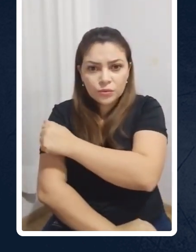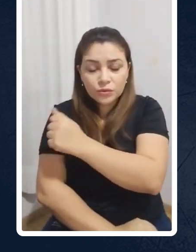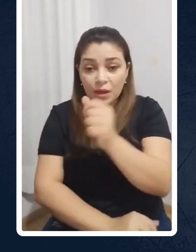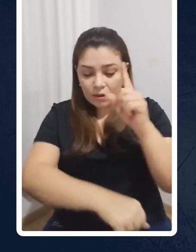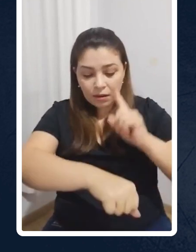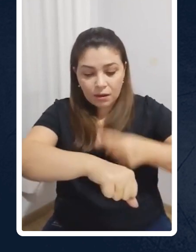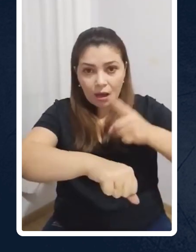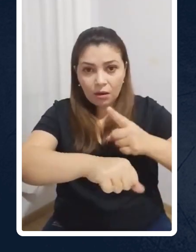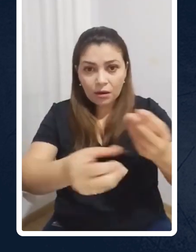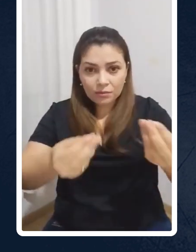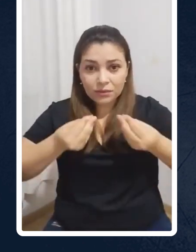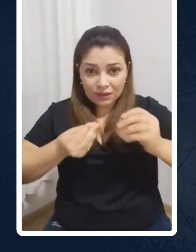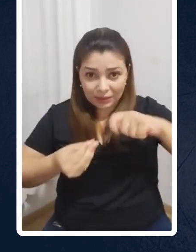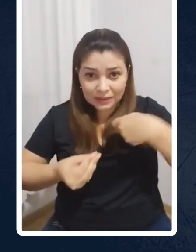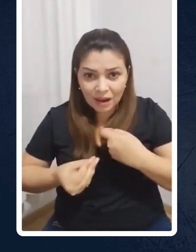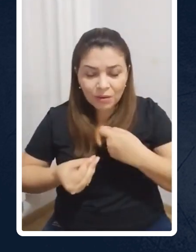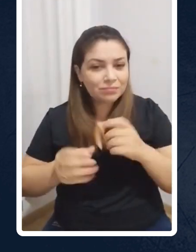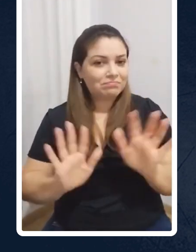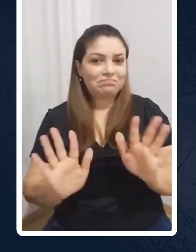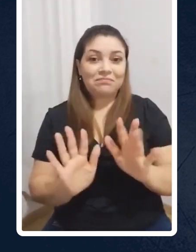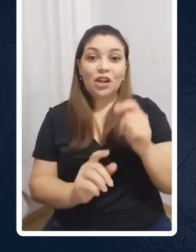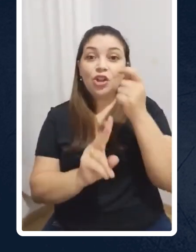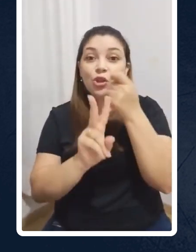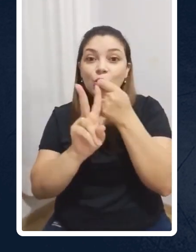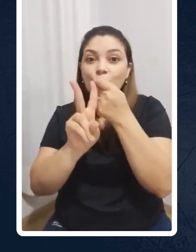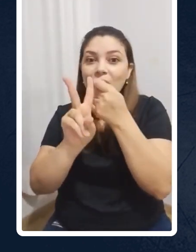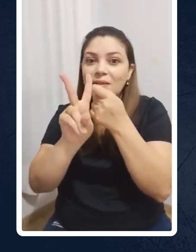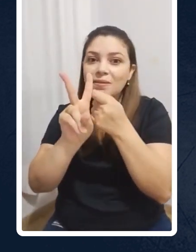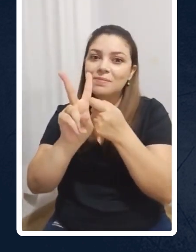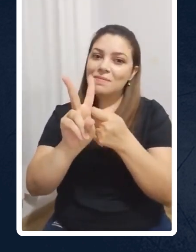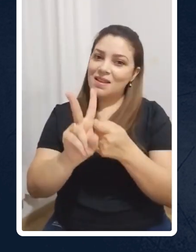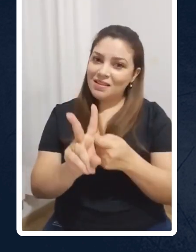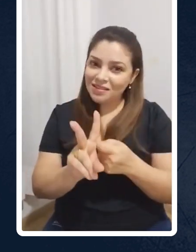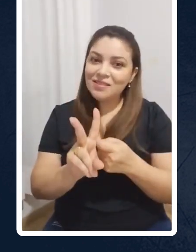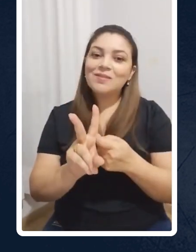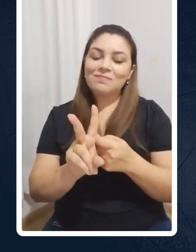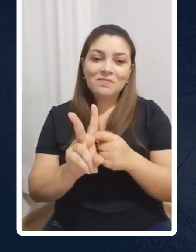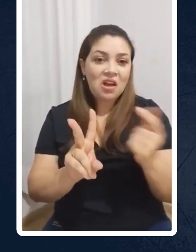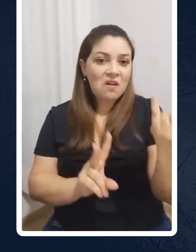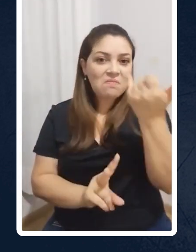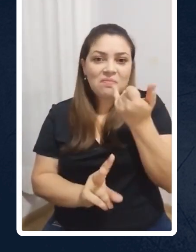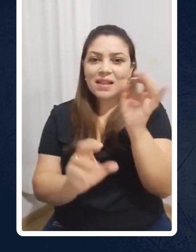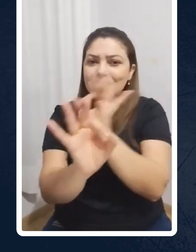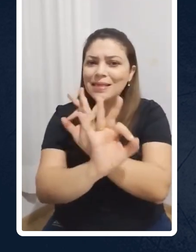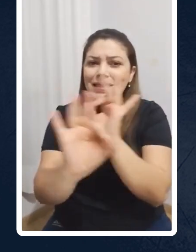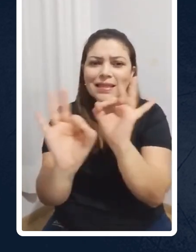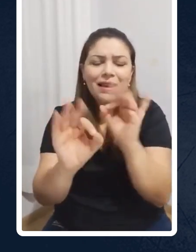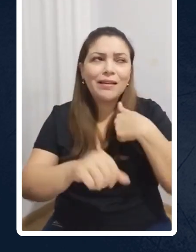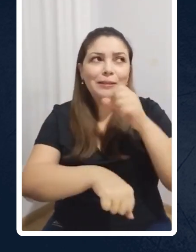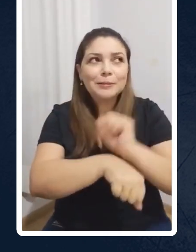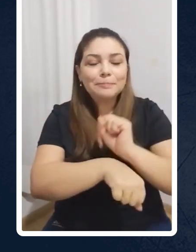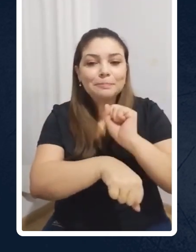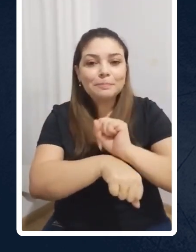não comunicavam o sinal e eu não. Um momento eu serei